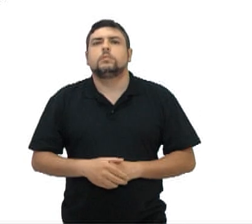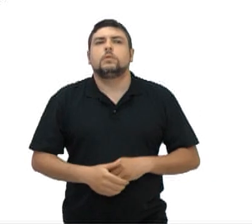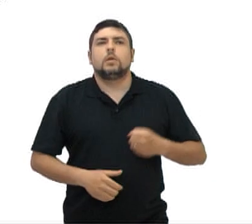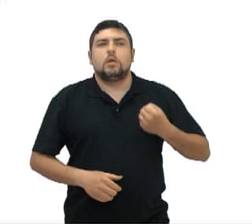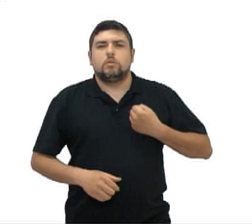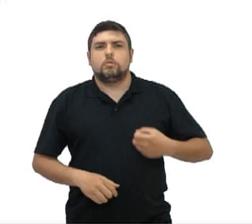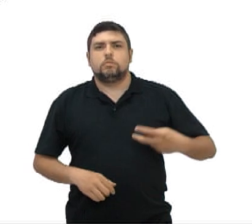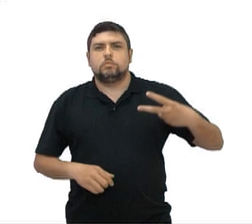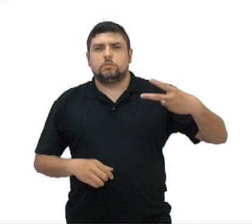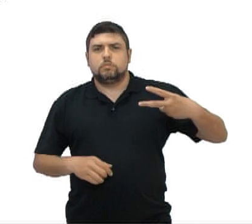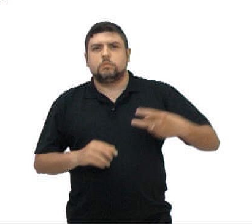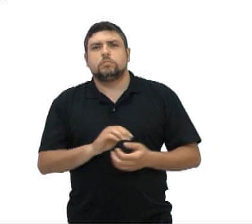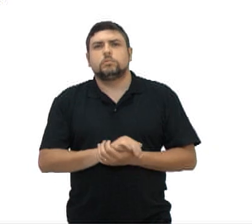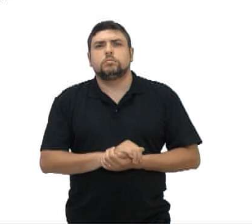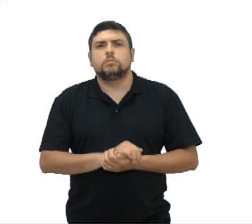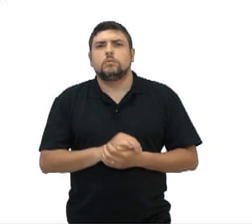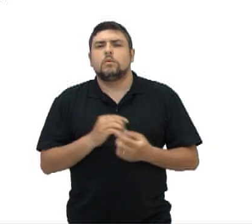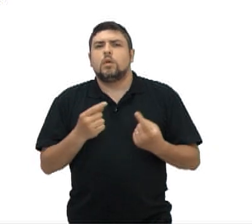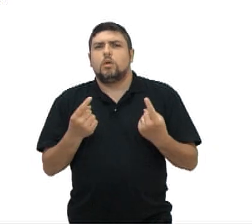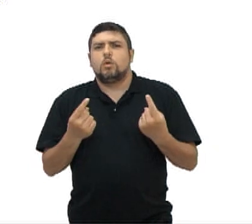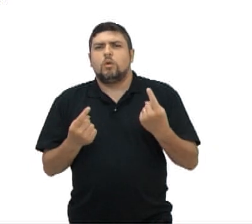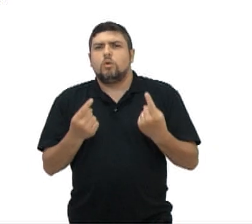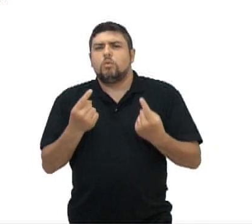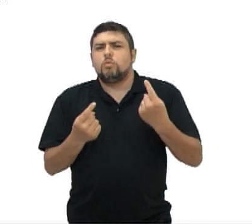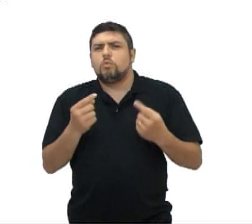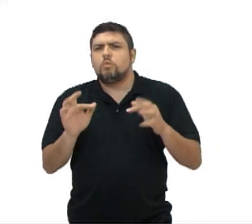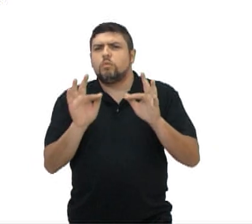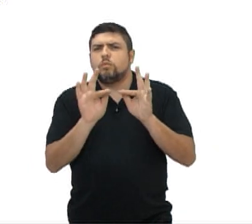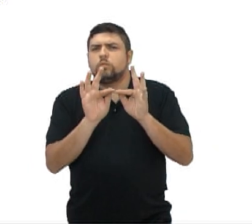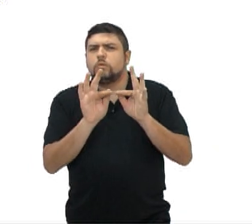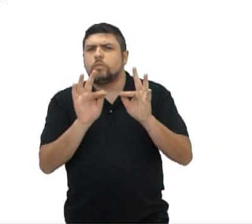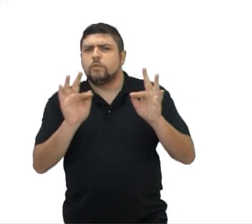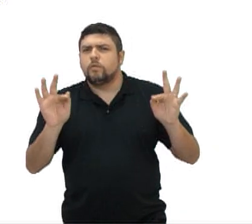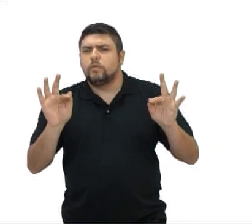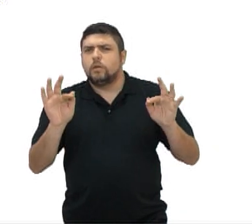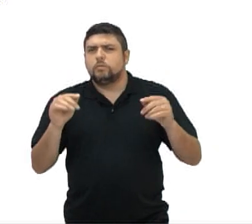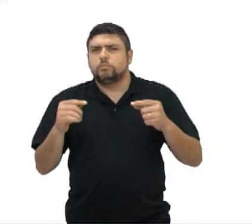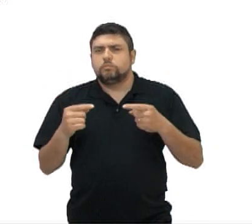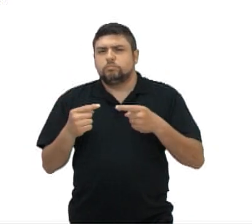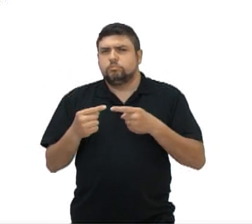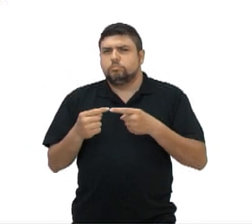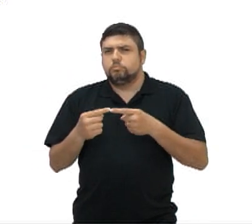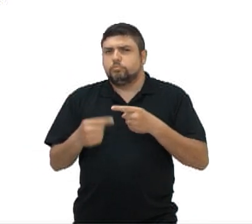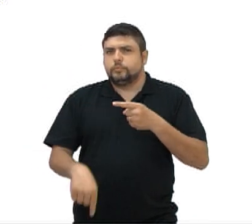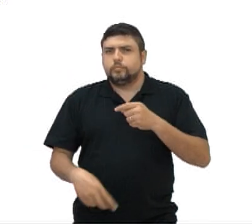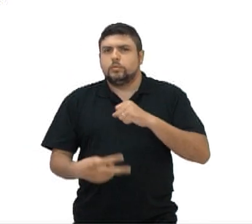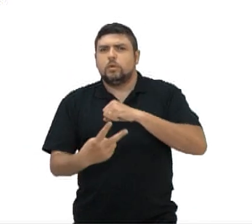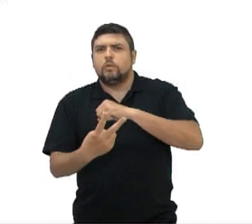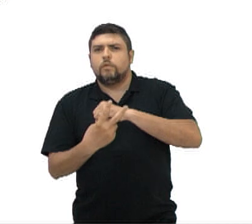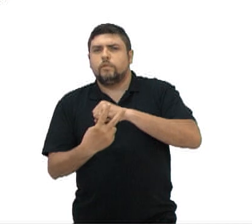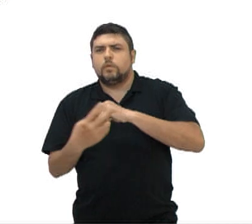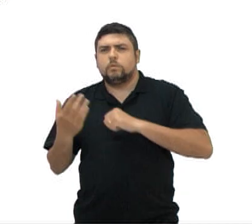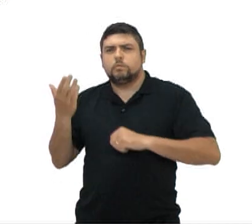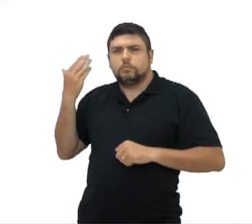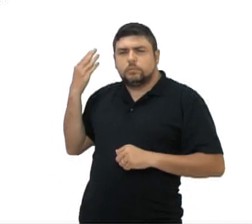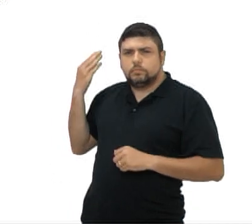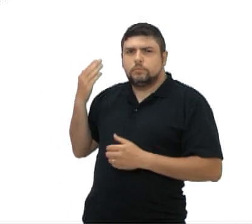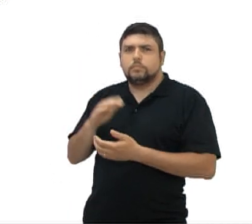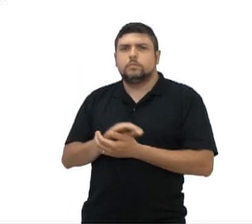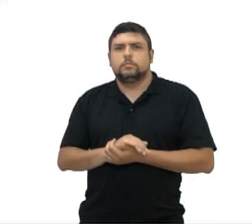agora. Qual das frases abaixo do texto Diário de uma Favelada não traz os verbos no tempo passado, pretérito